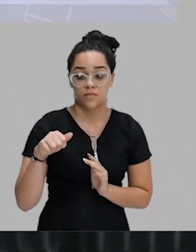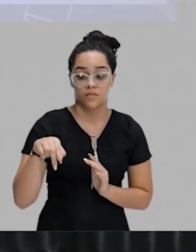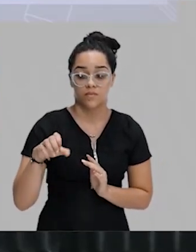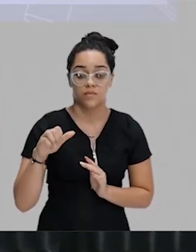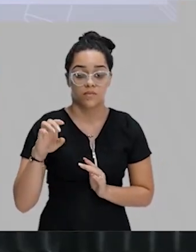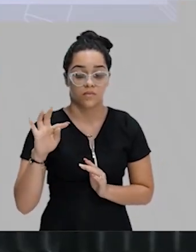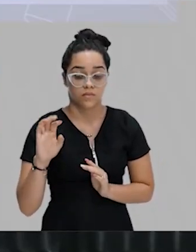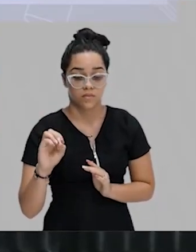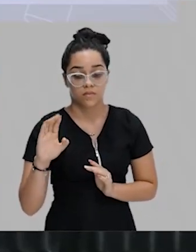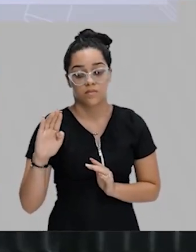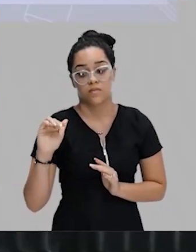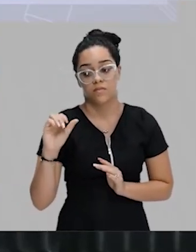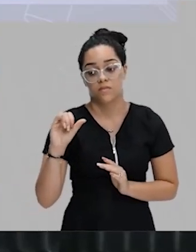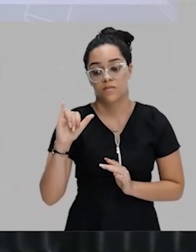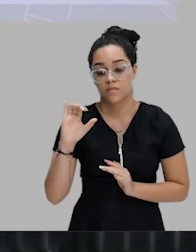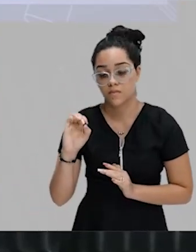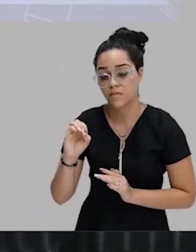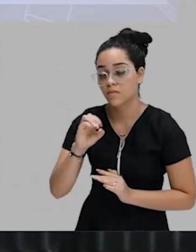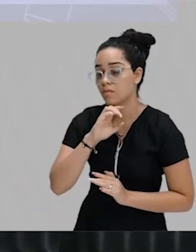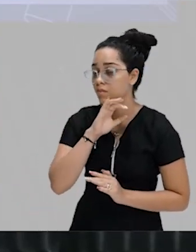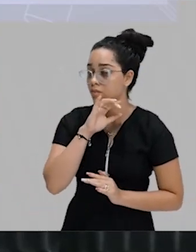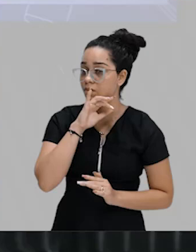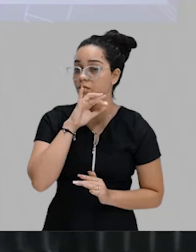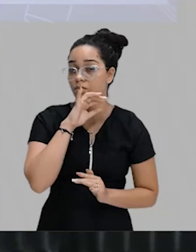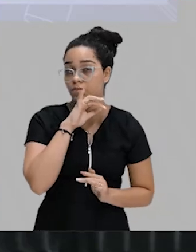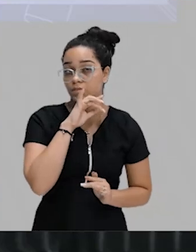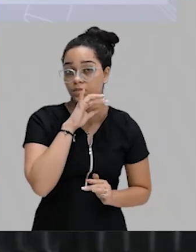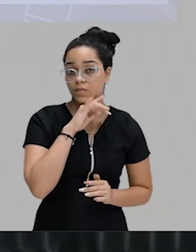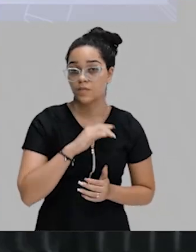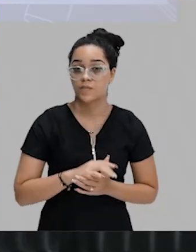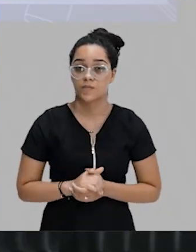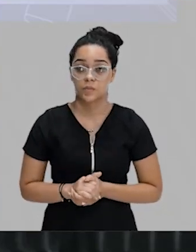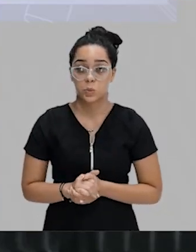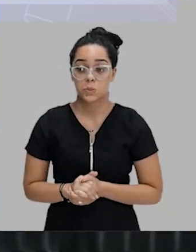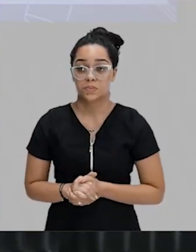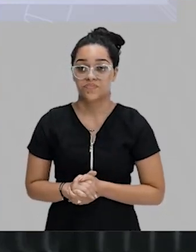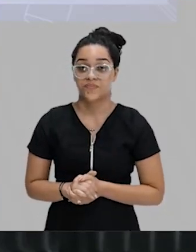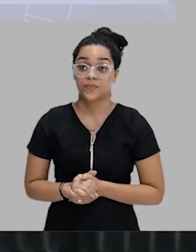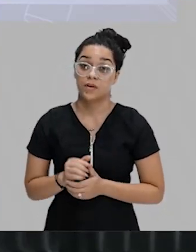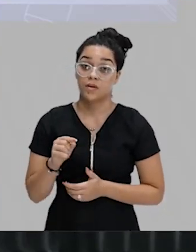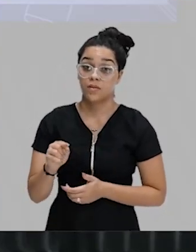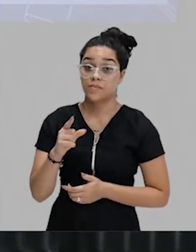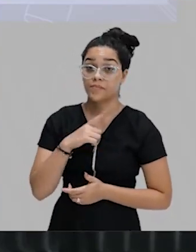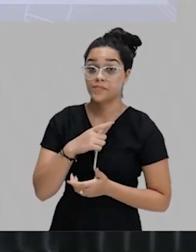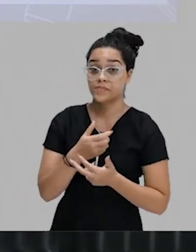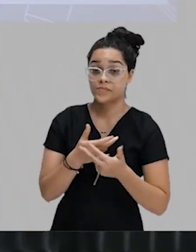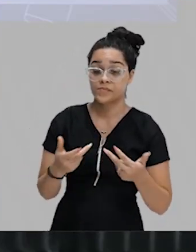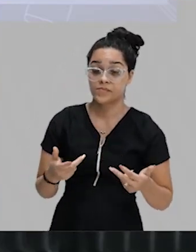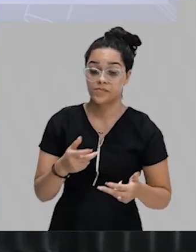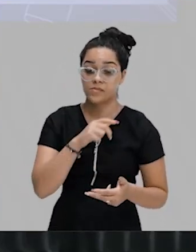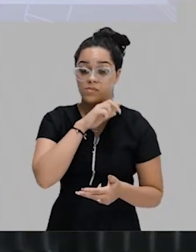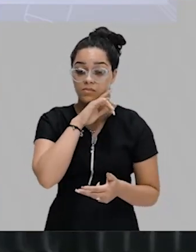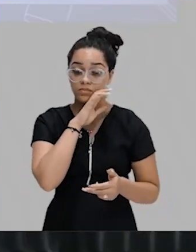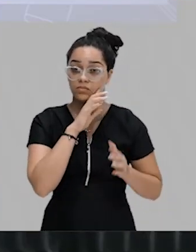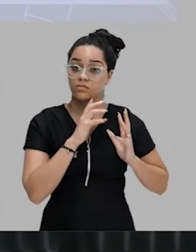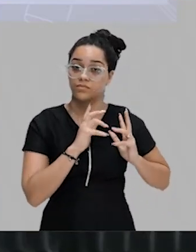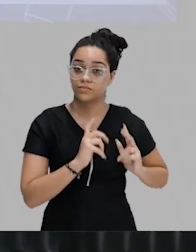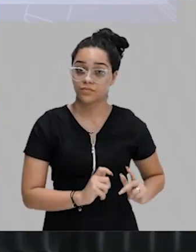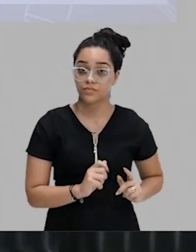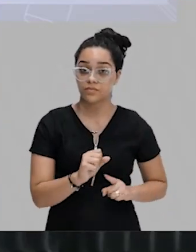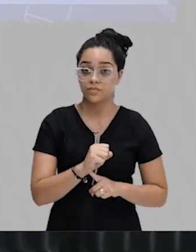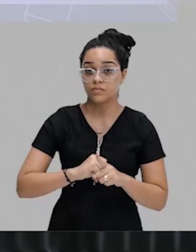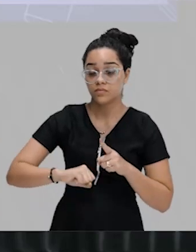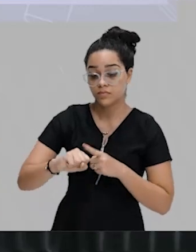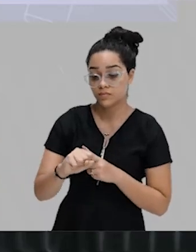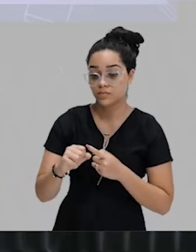era extremamente precário, ou eu diria quase inexistente. Você tem péssimos hábitos de higiene de uma